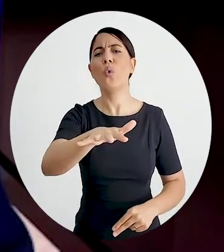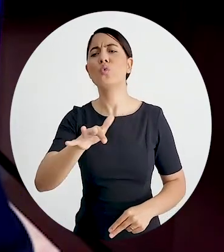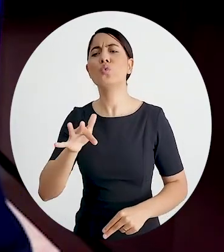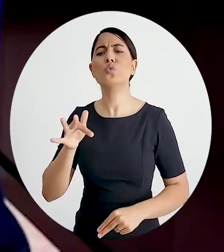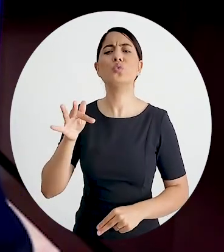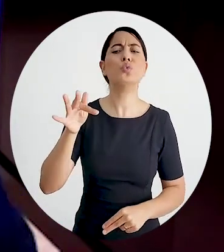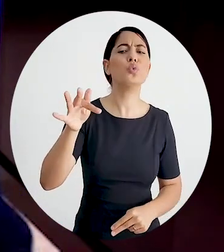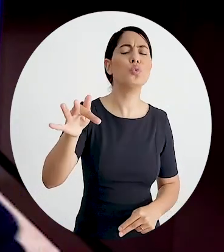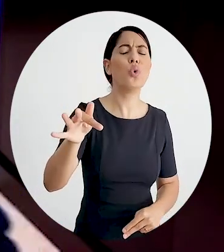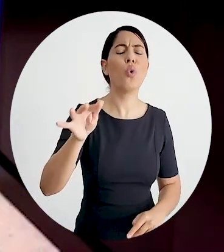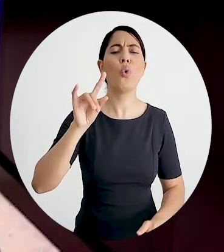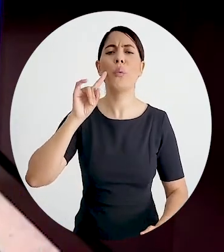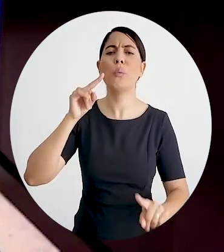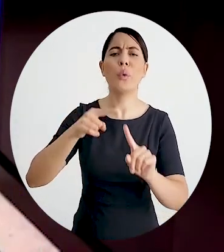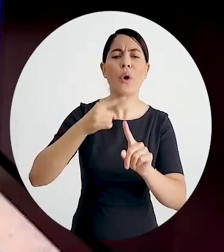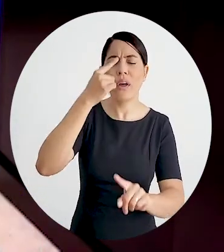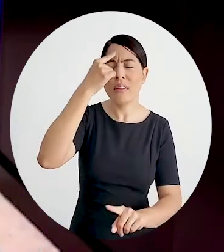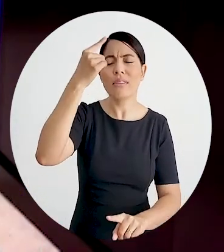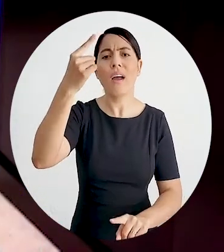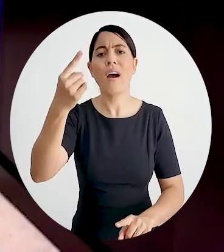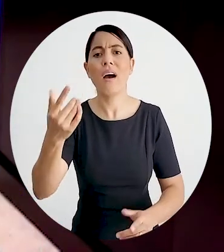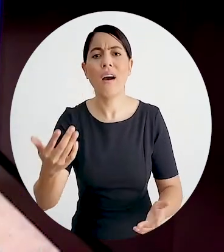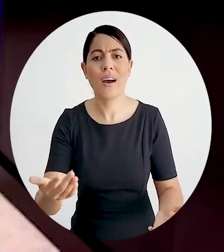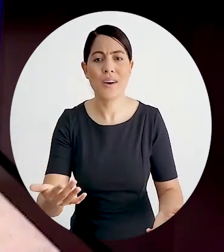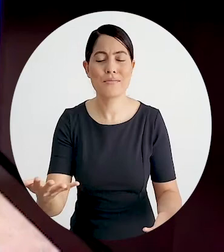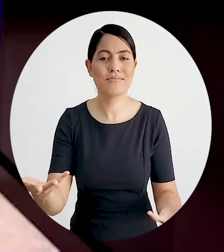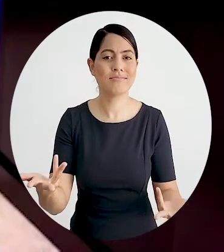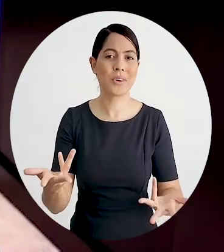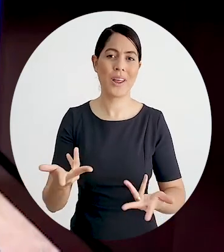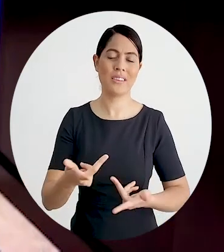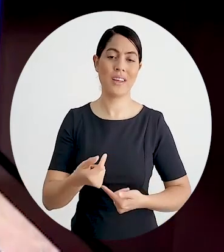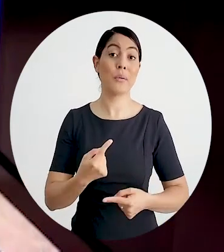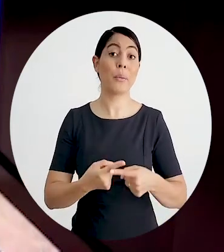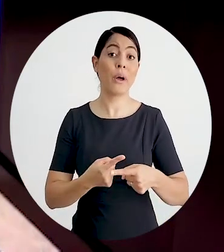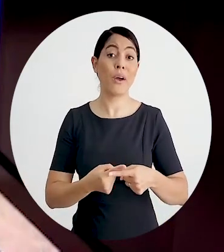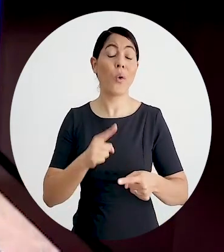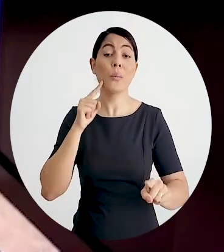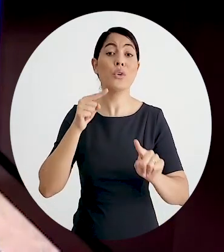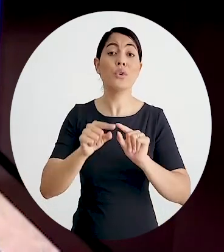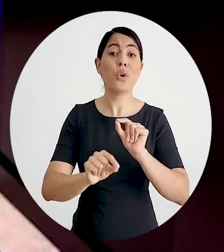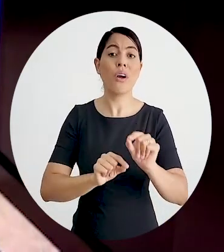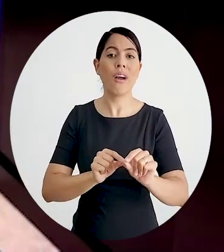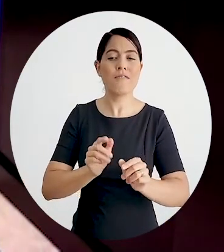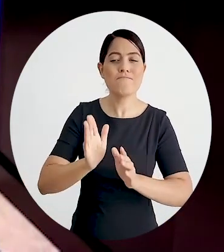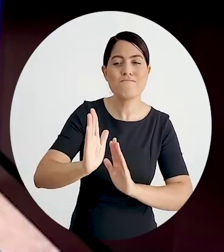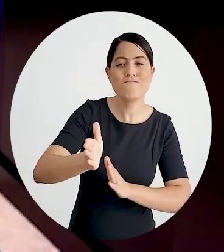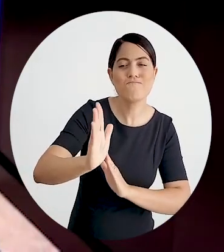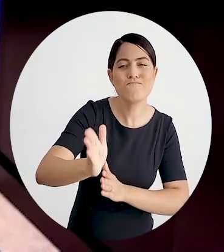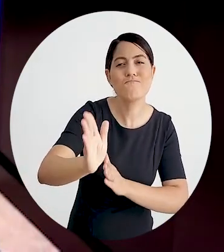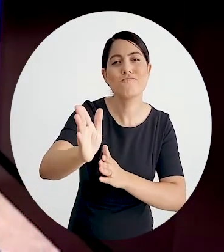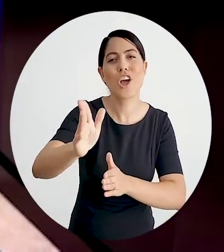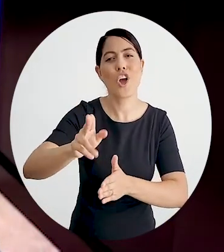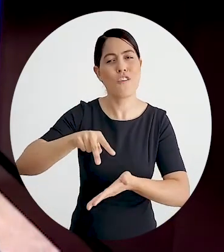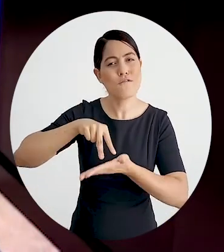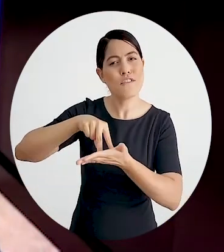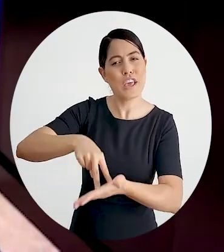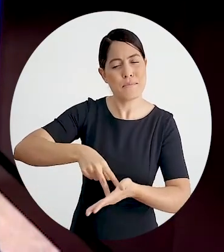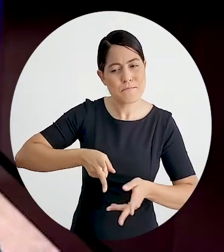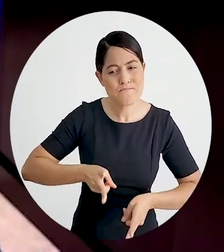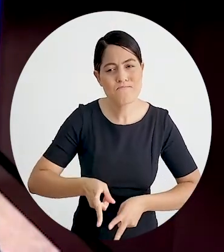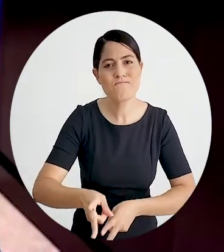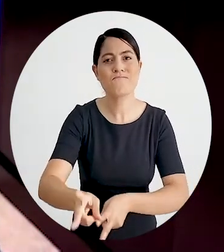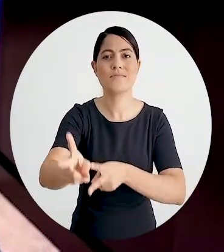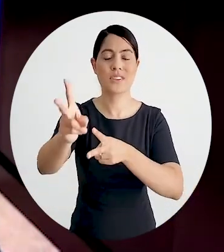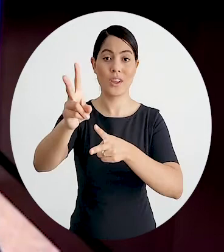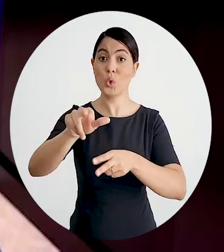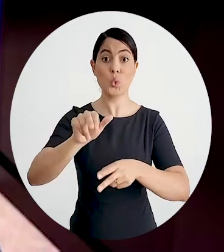de um ideal e qual o sentido de uma norma constitucional? É que você não pare de andar em sentido ao horizonte. Então, o